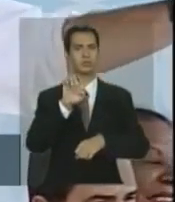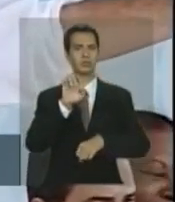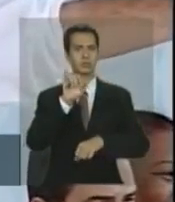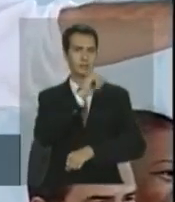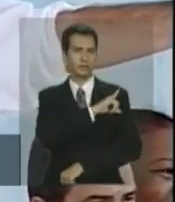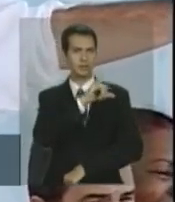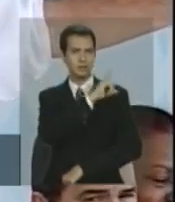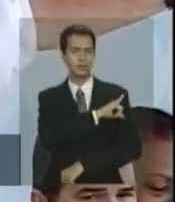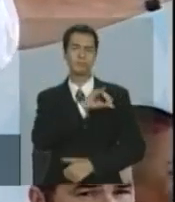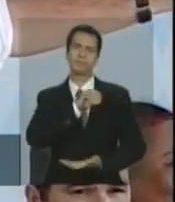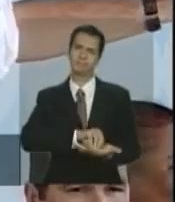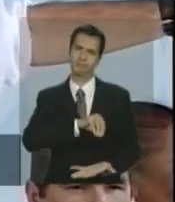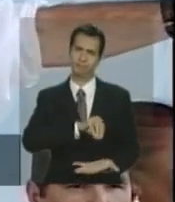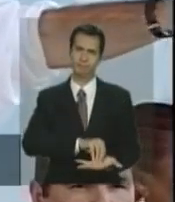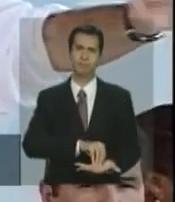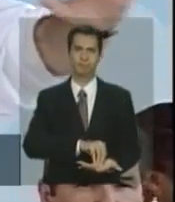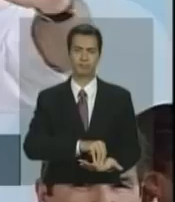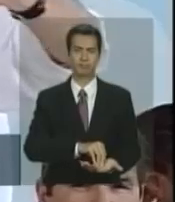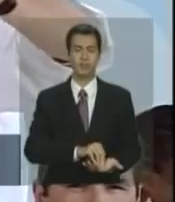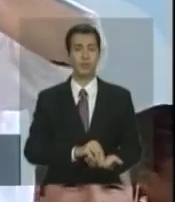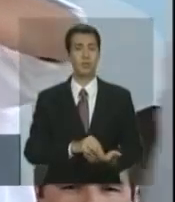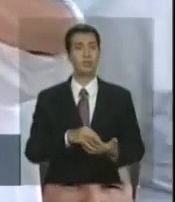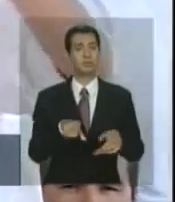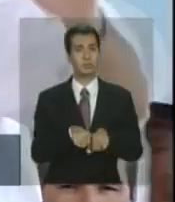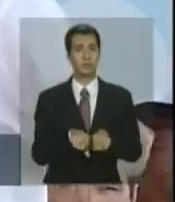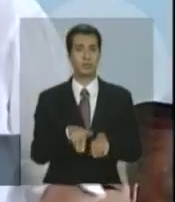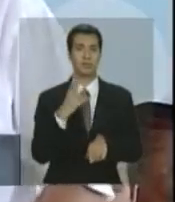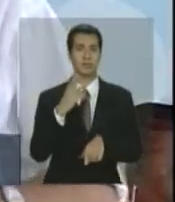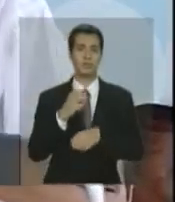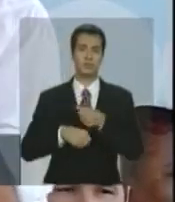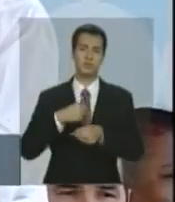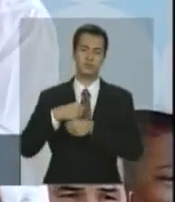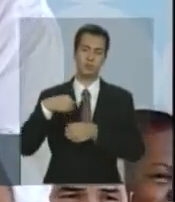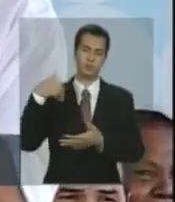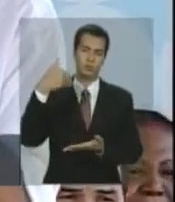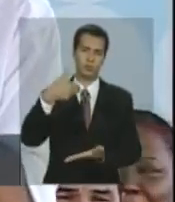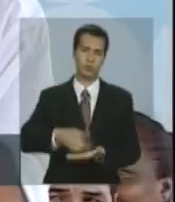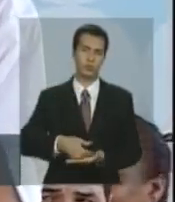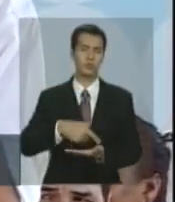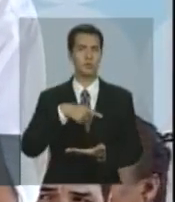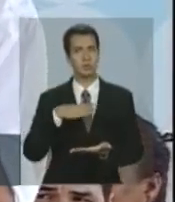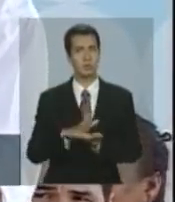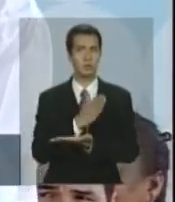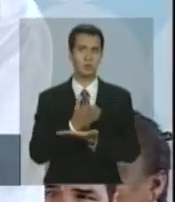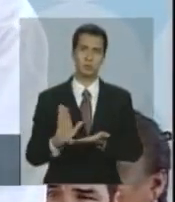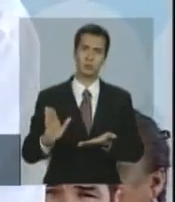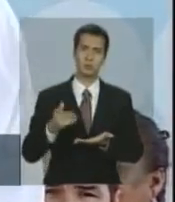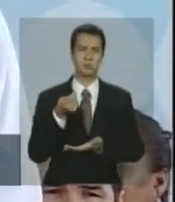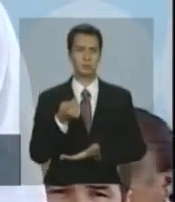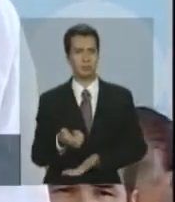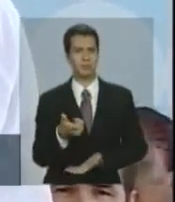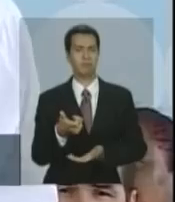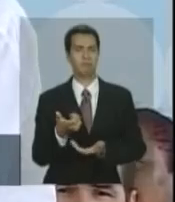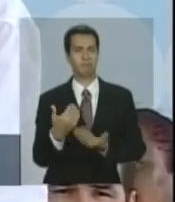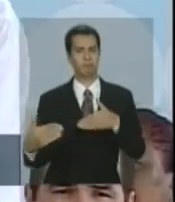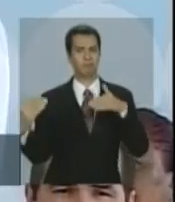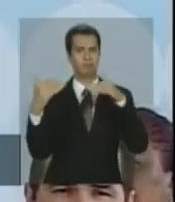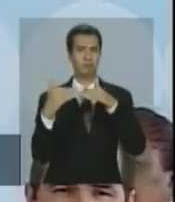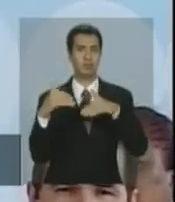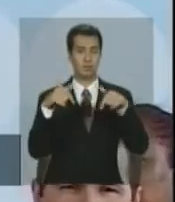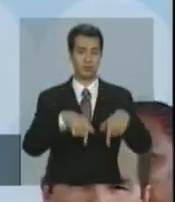que na evolução dos últimos 3 anos não tem nada parecido com o Rio. Só um dado, das